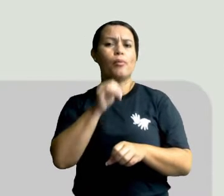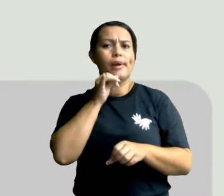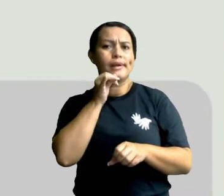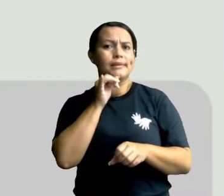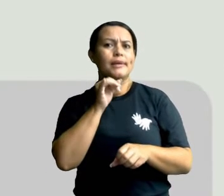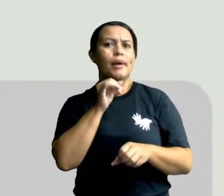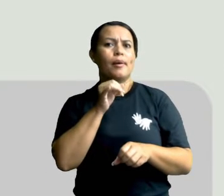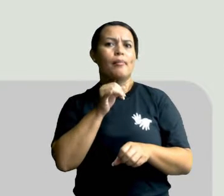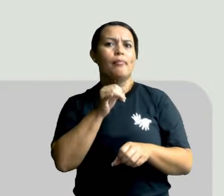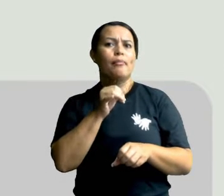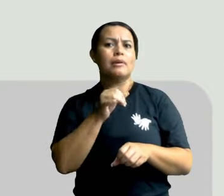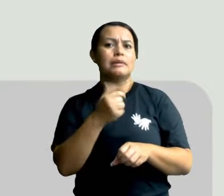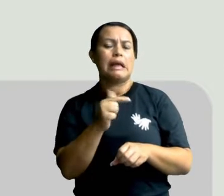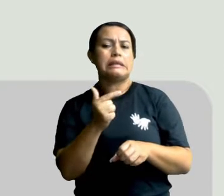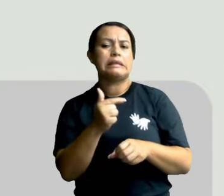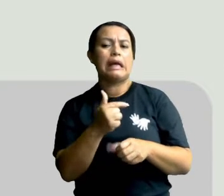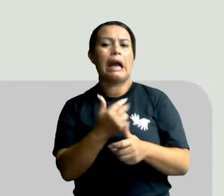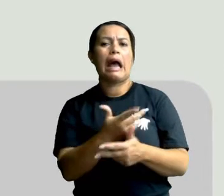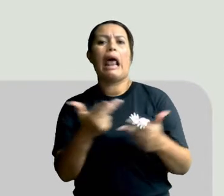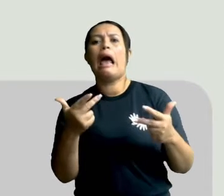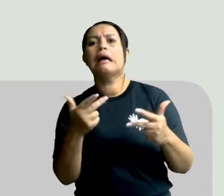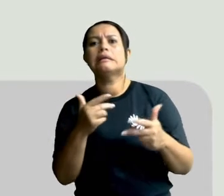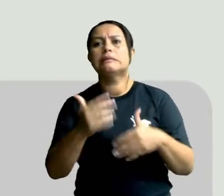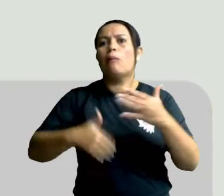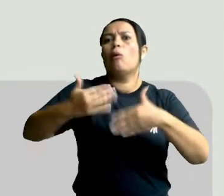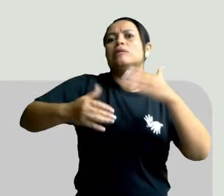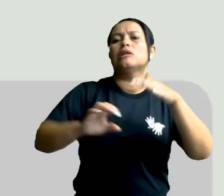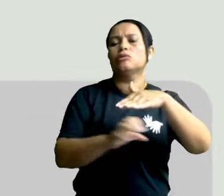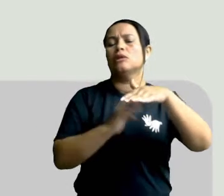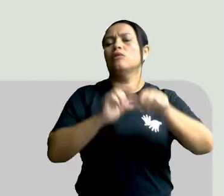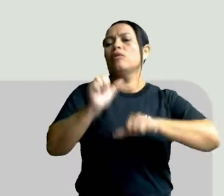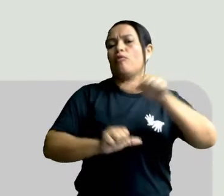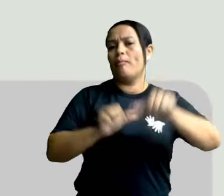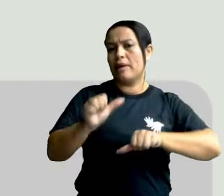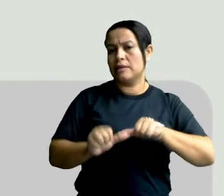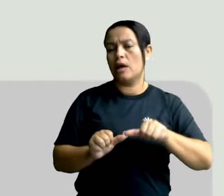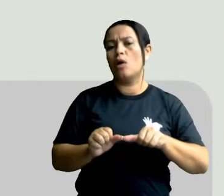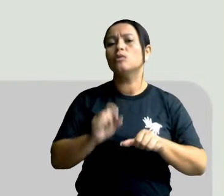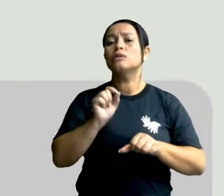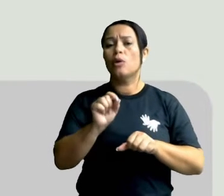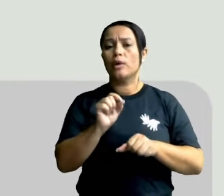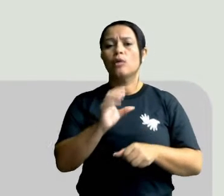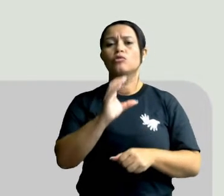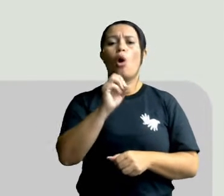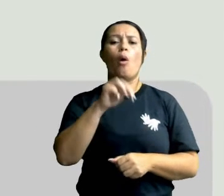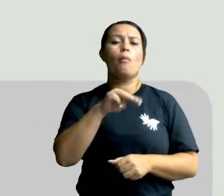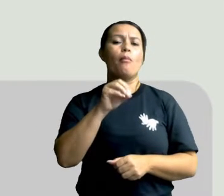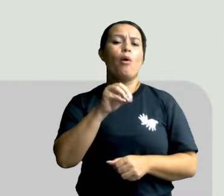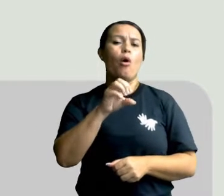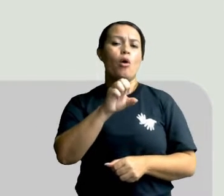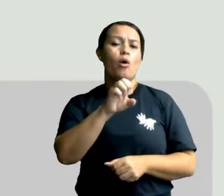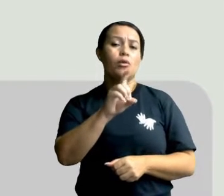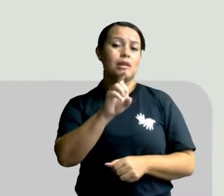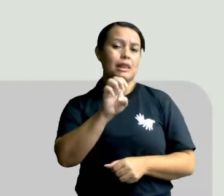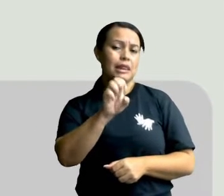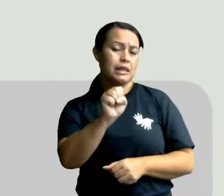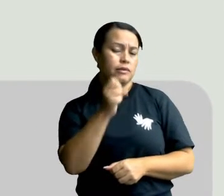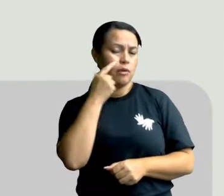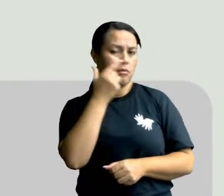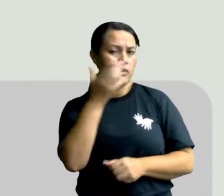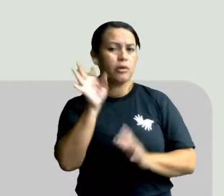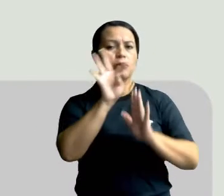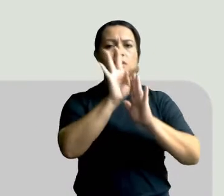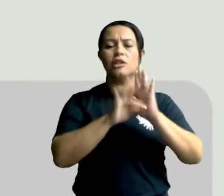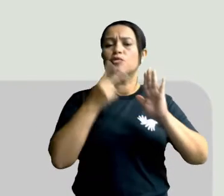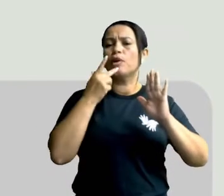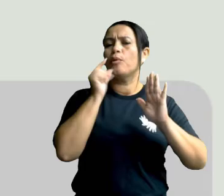bruta, né, ou semibruta, sem grandes processos de industrialização, de transformação, isso são as commodities, né? Então vamos ver o que